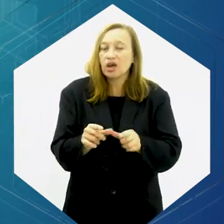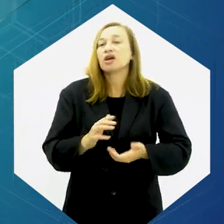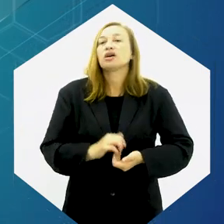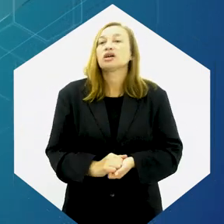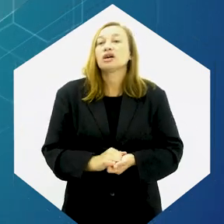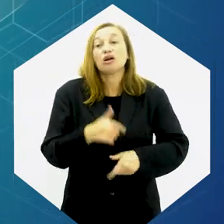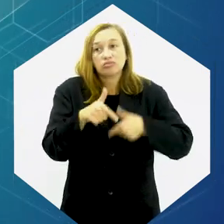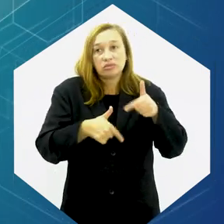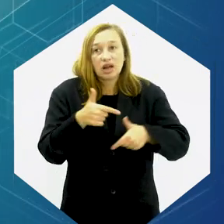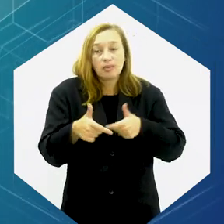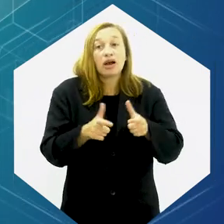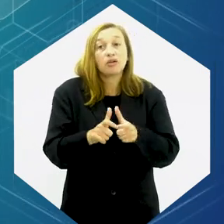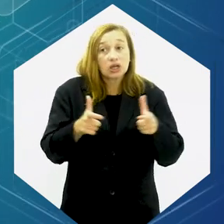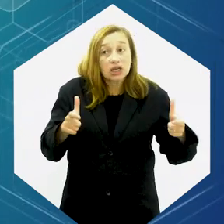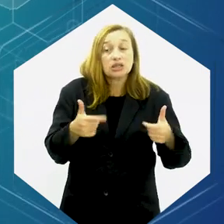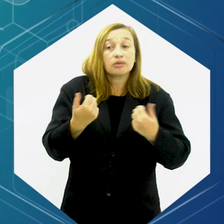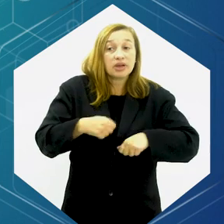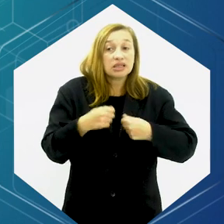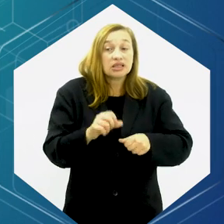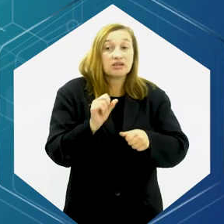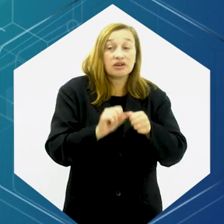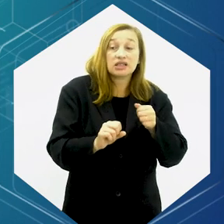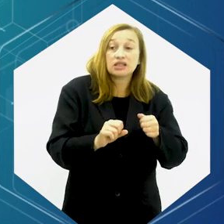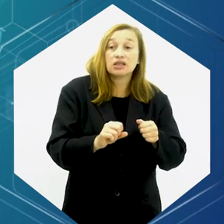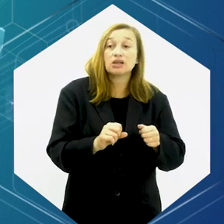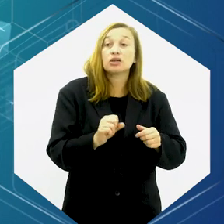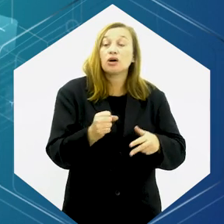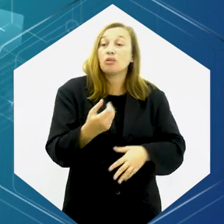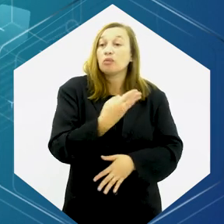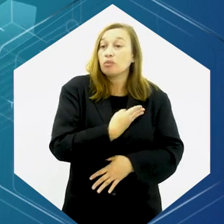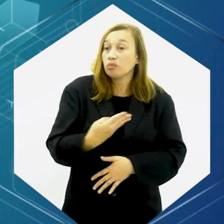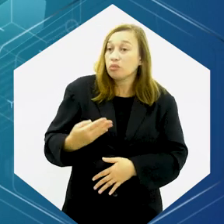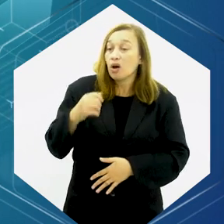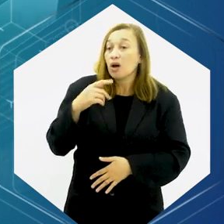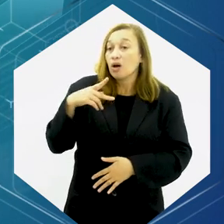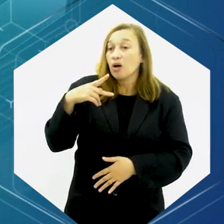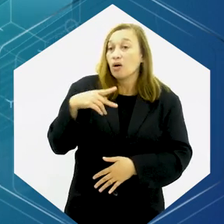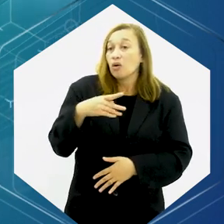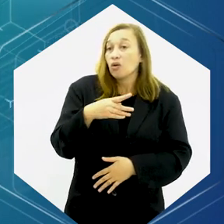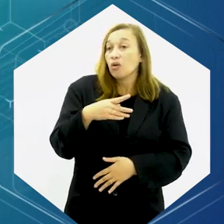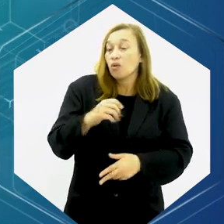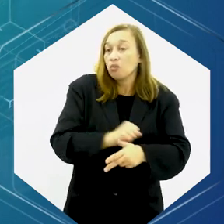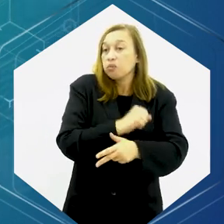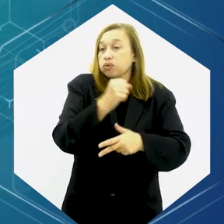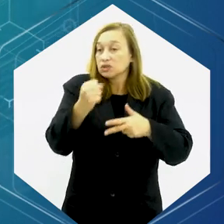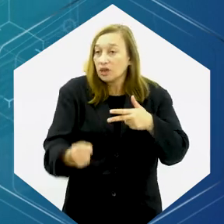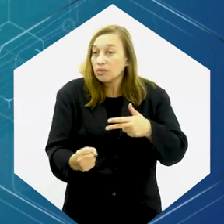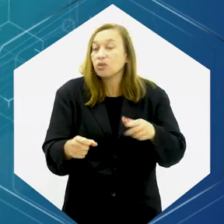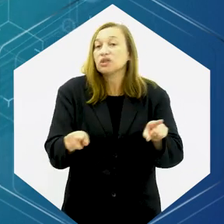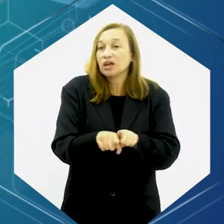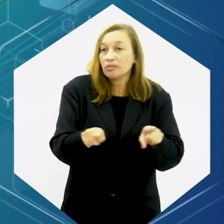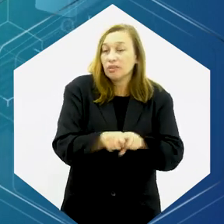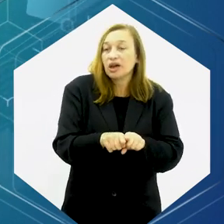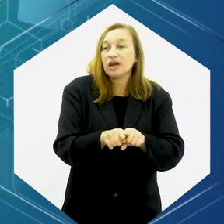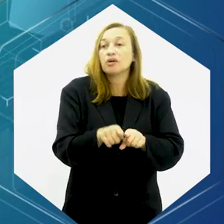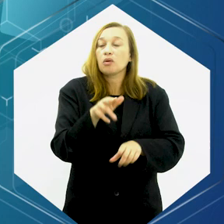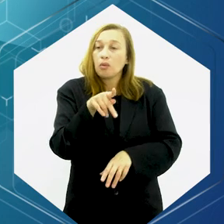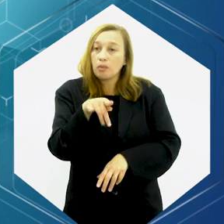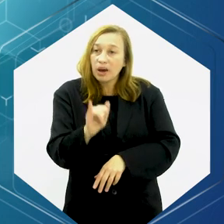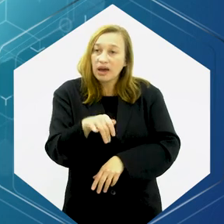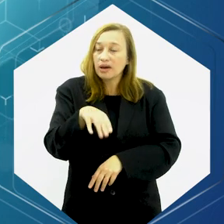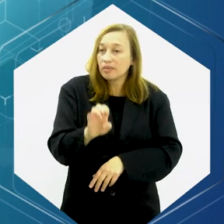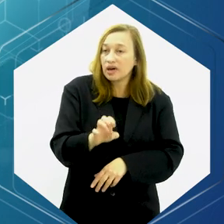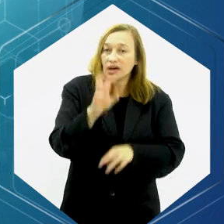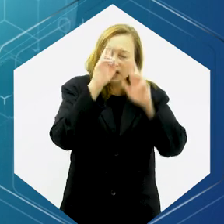diminuição é uma força tarefa de né que precisa ser feita tanto por pelo poder público quanto eh pelos cidadãos